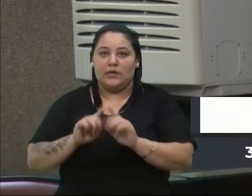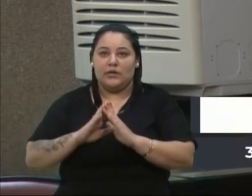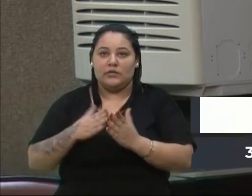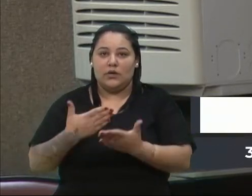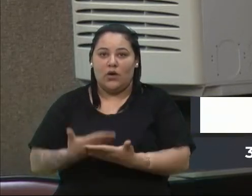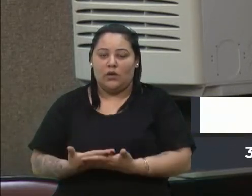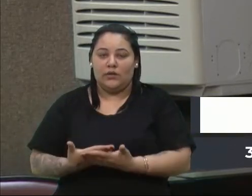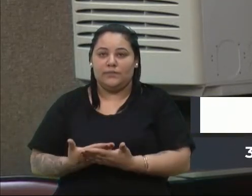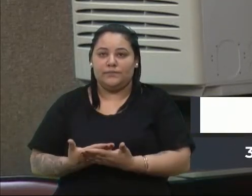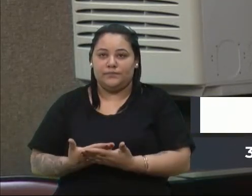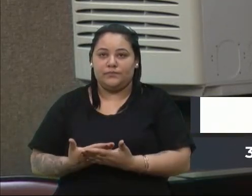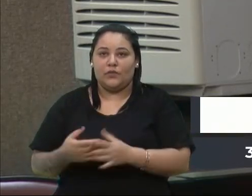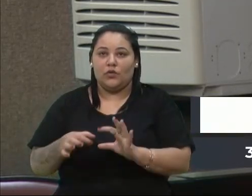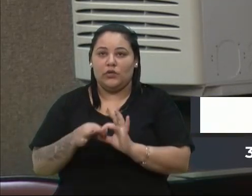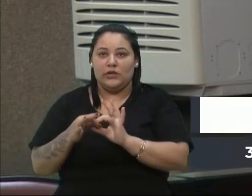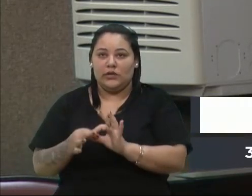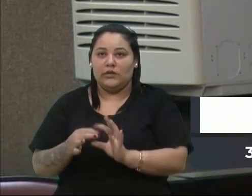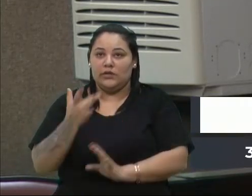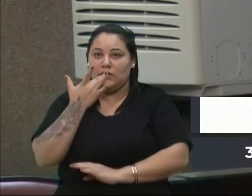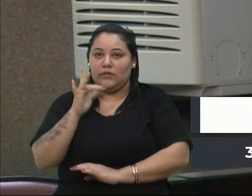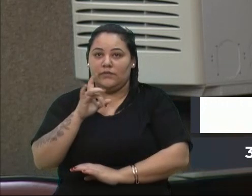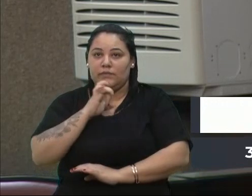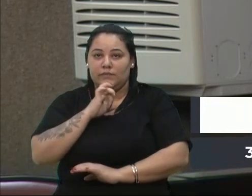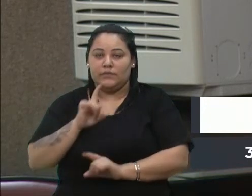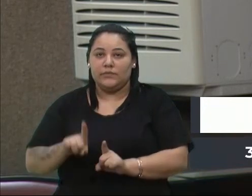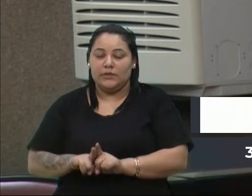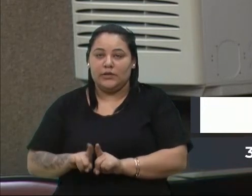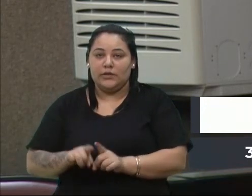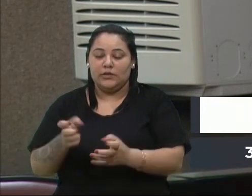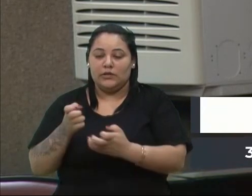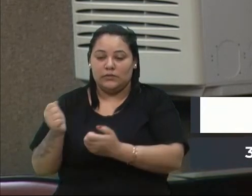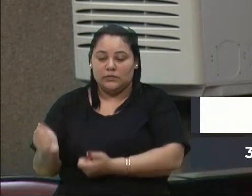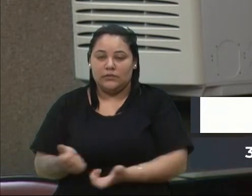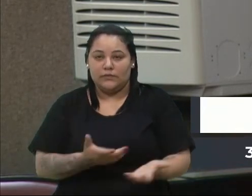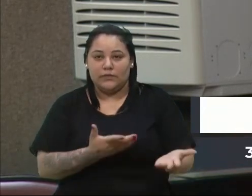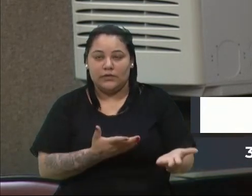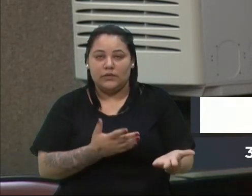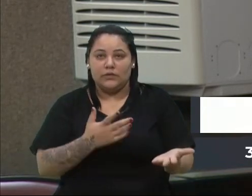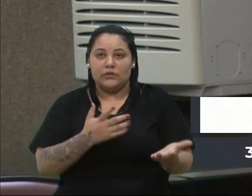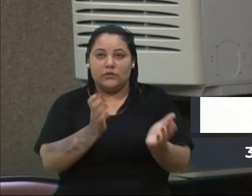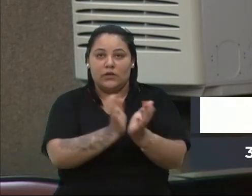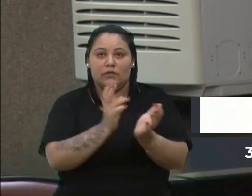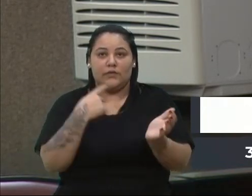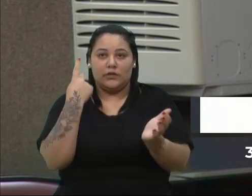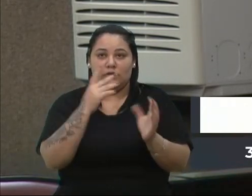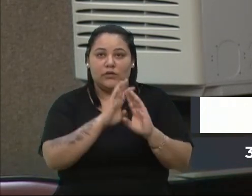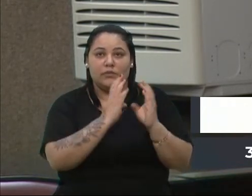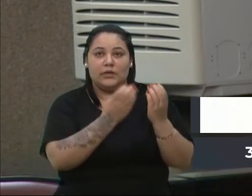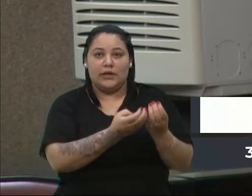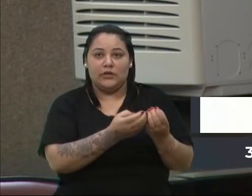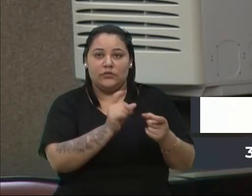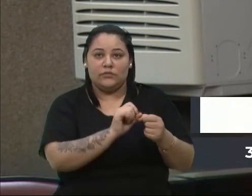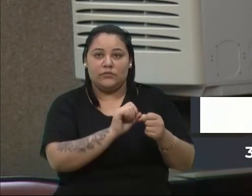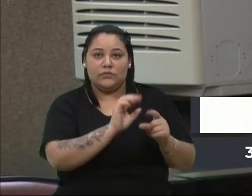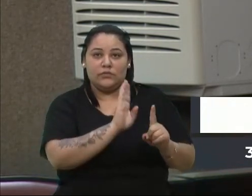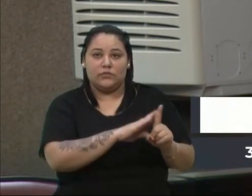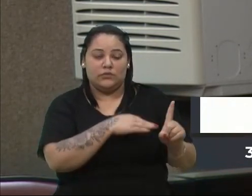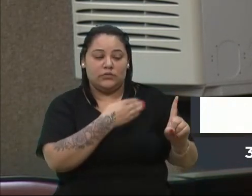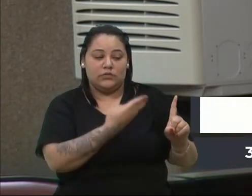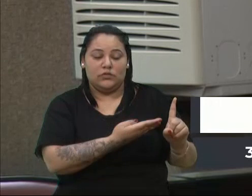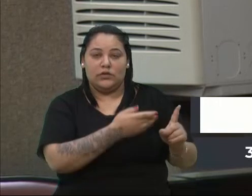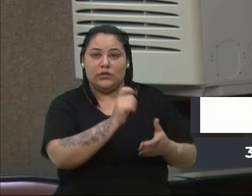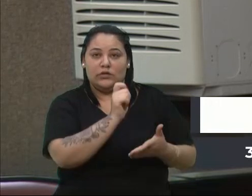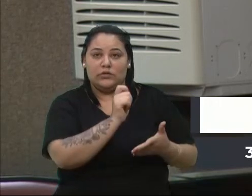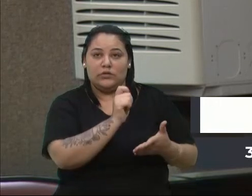e Branco. Também, presidente, quero convidar os colegas vereadores e a comunidade para uma solenidade de assinatura